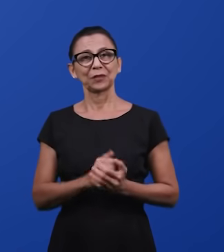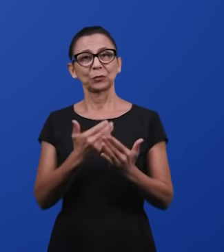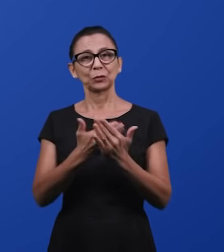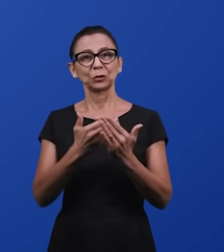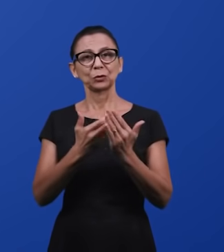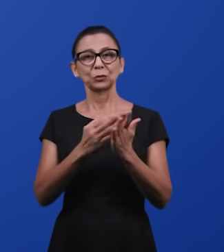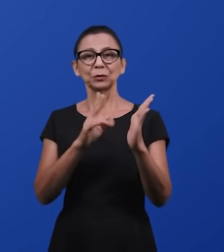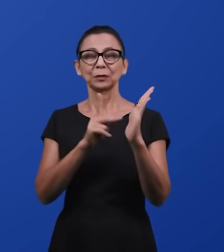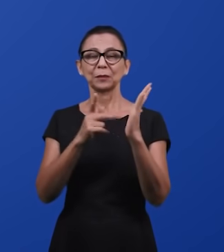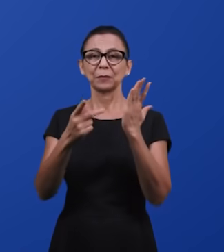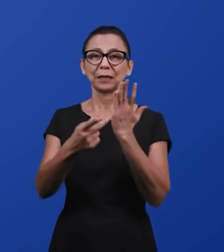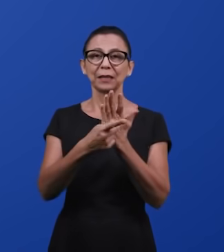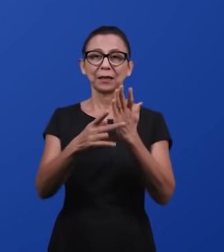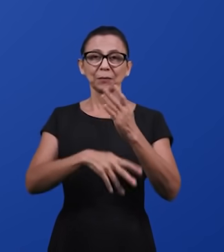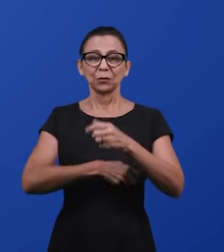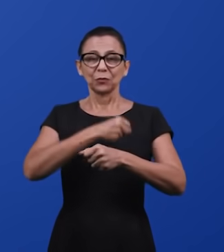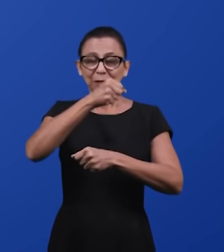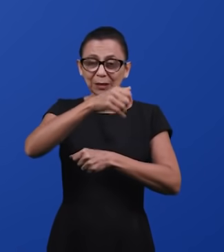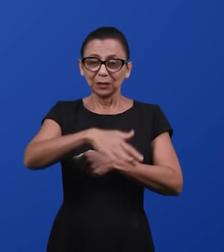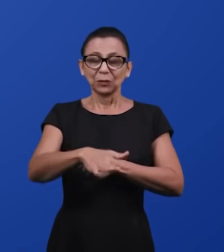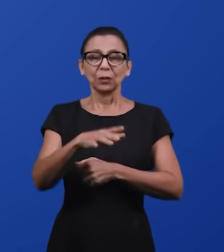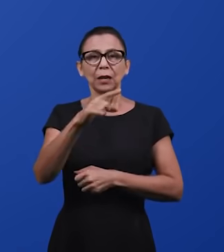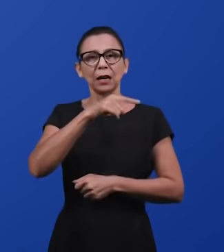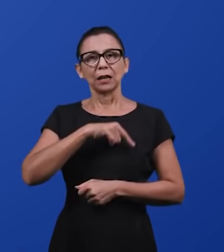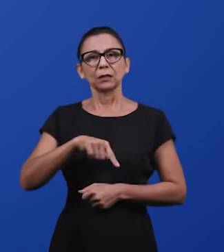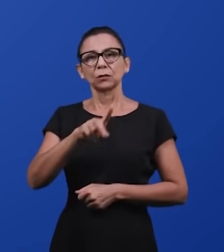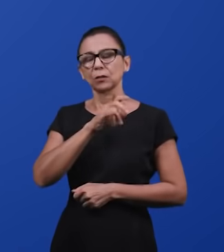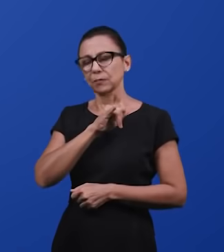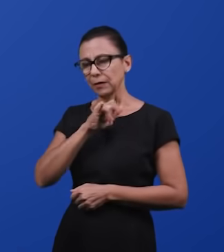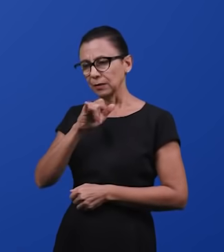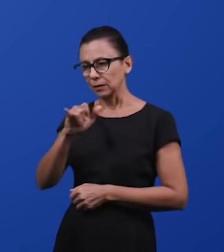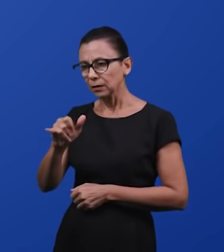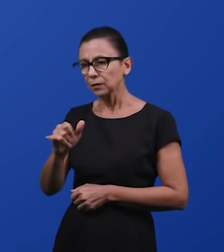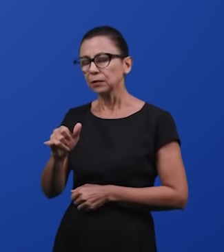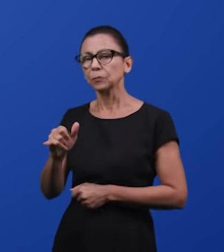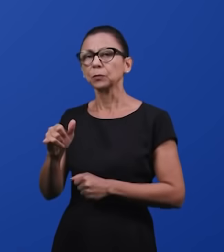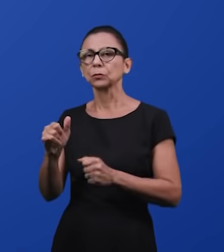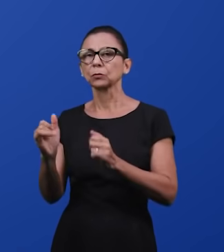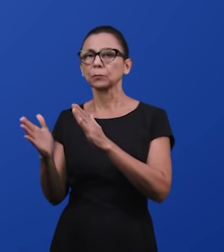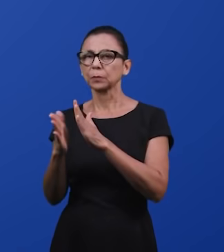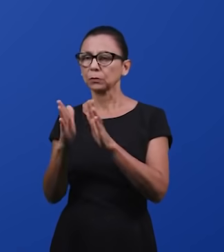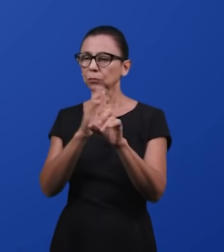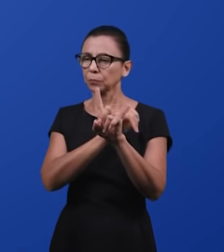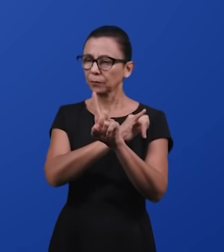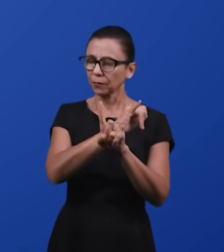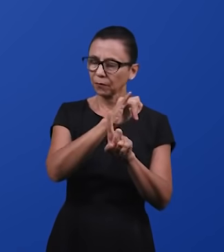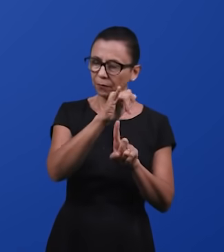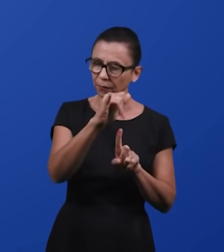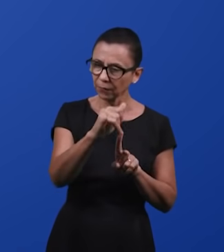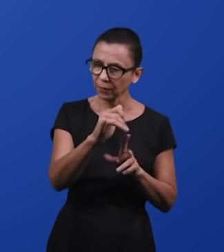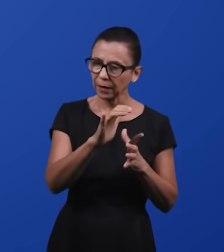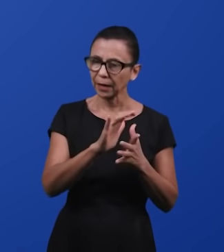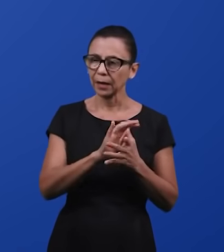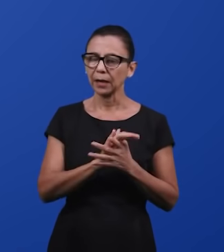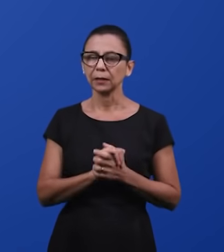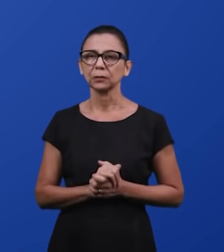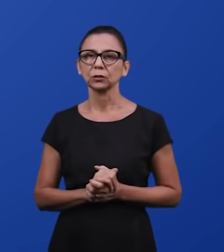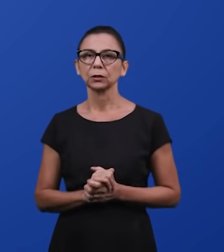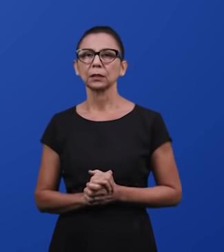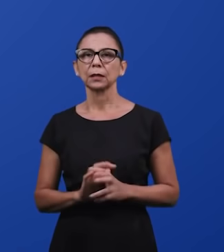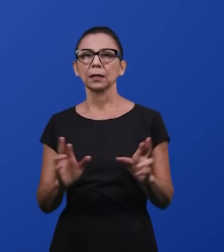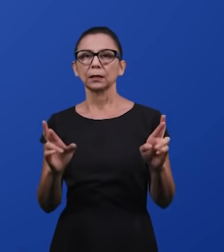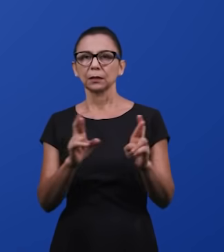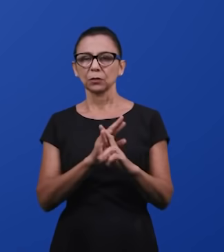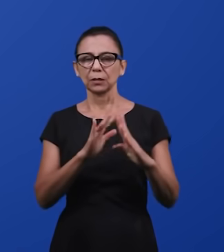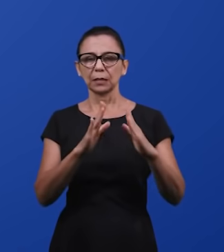do valor da parábola do semeador, falamos do momento profético, que a parábola do semeador é ligada com a